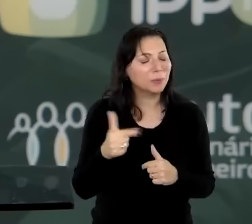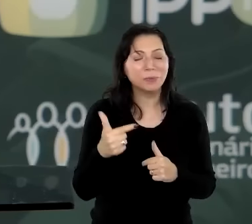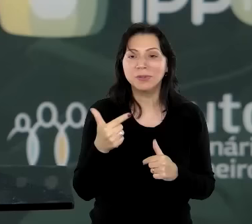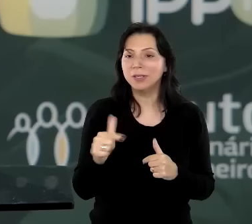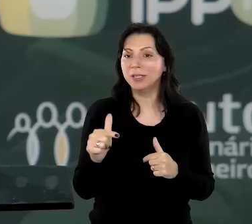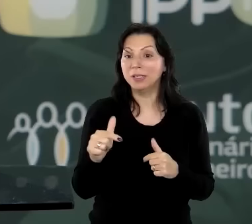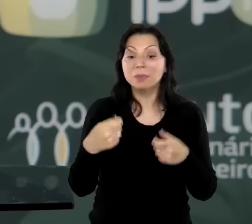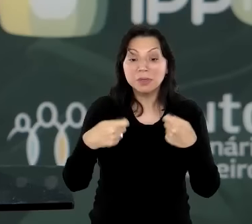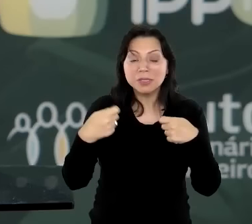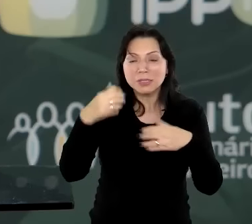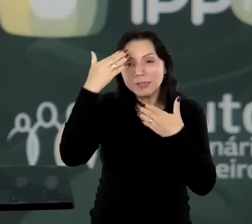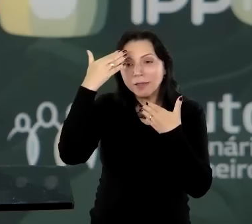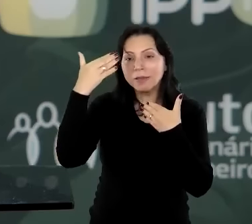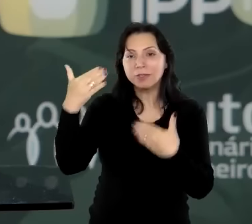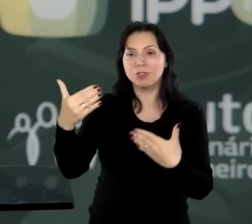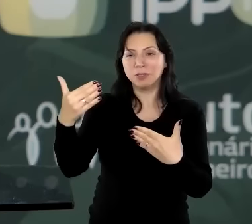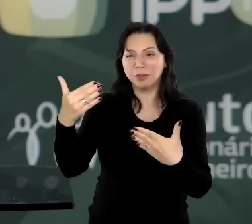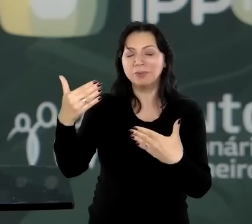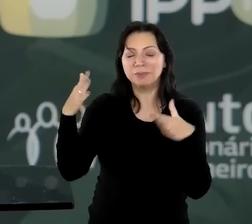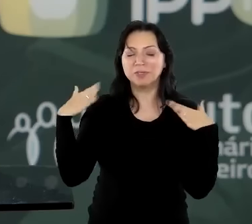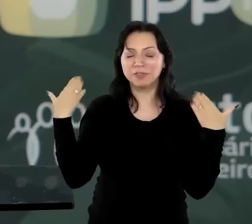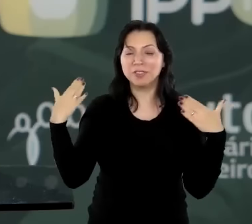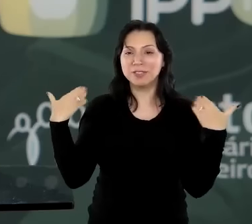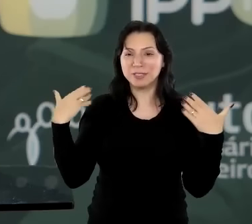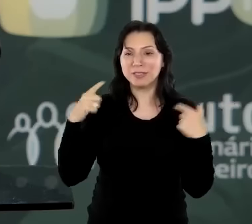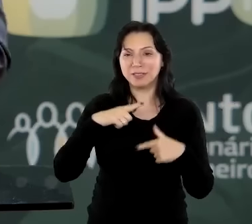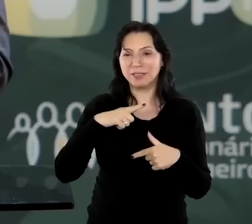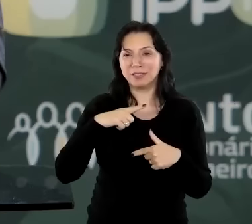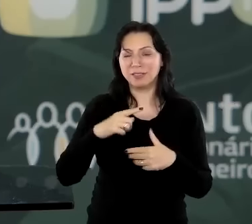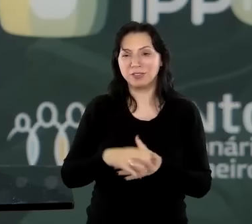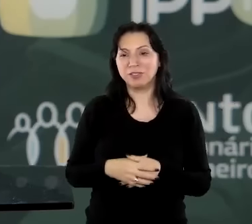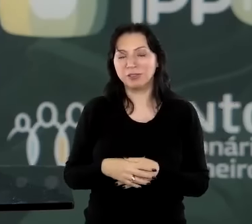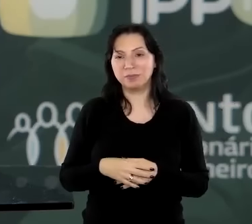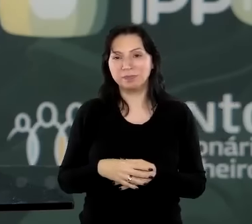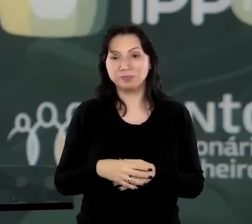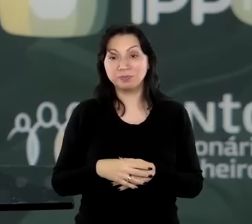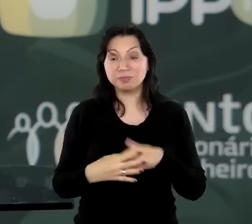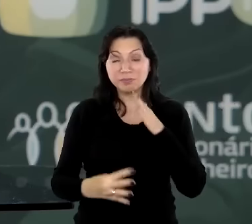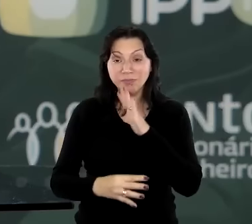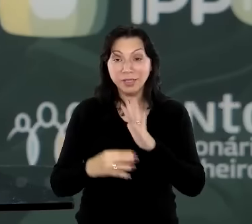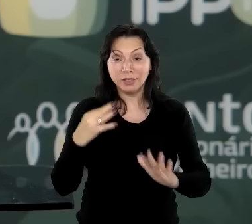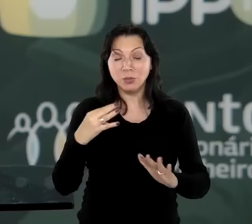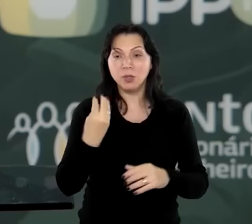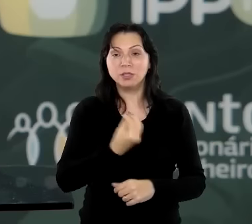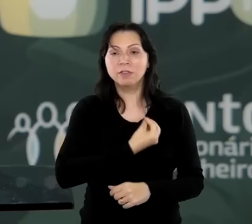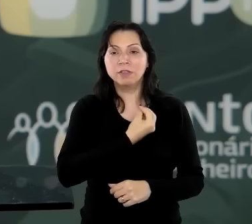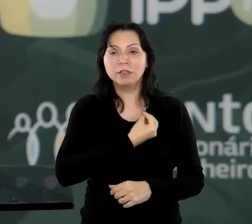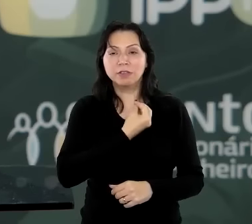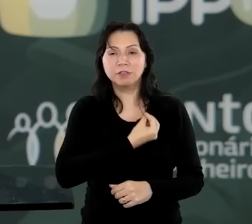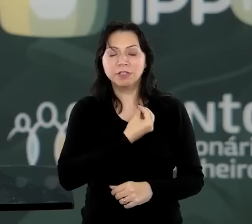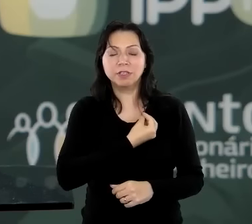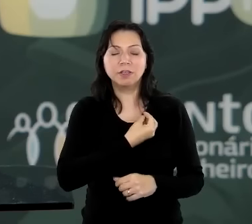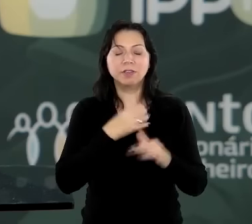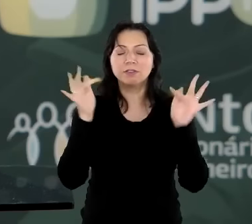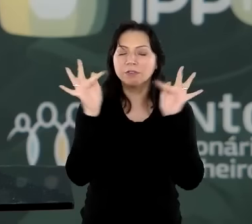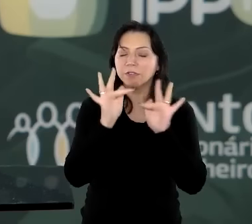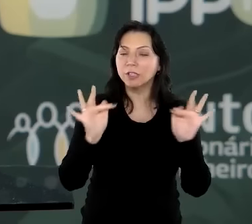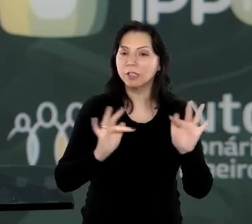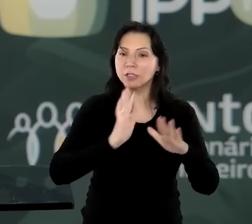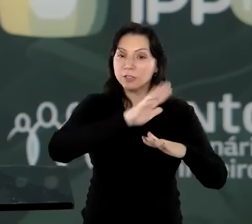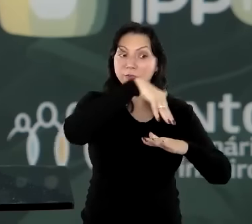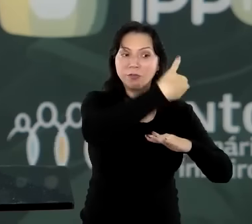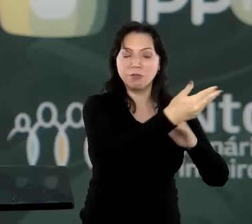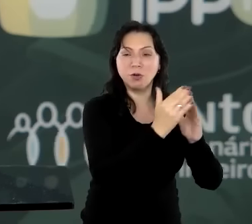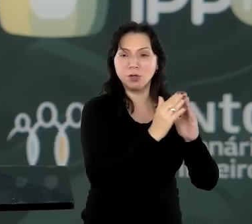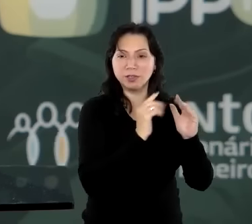Vamos ao quarto princípio. Quarto princípio: você vive uma vida feliz neste mundo fora do portão.